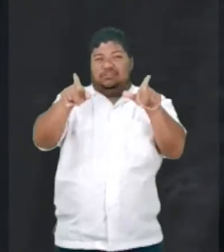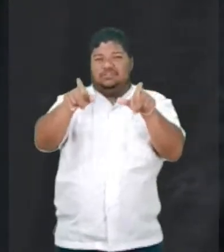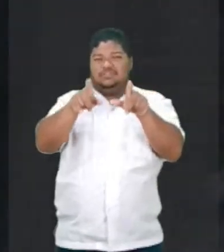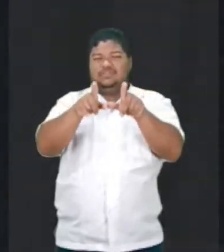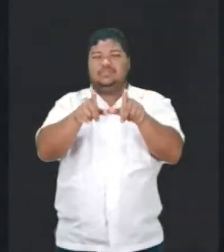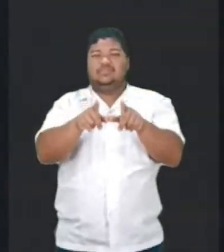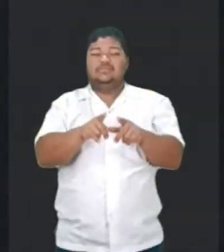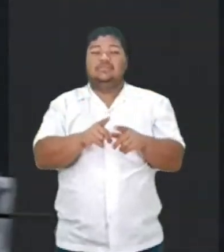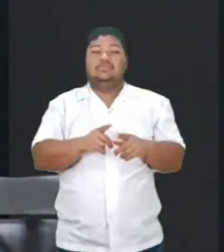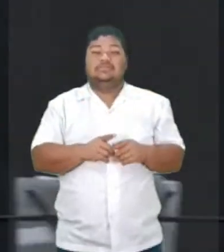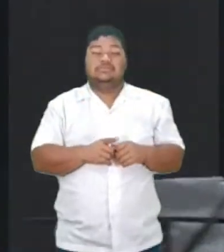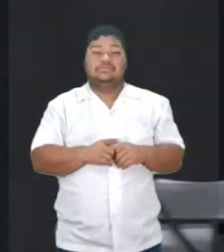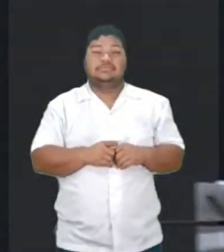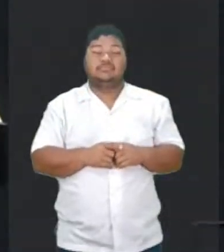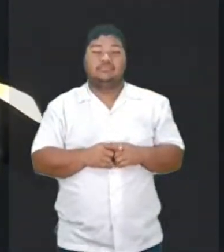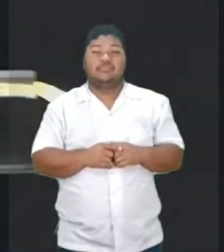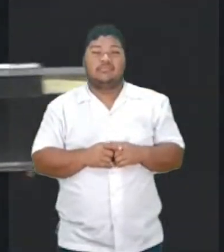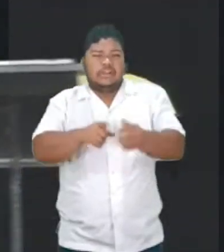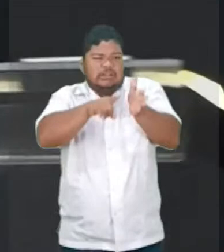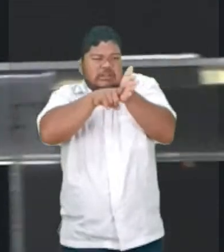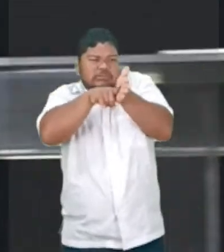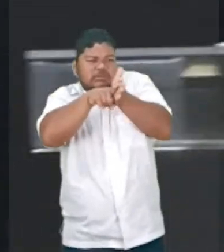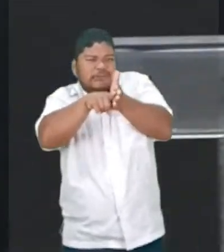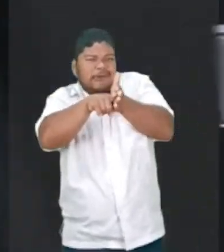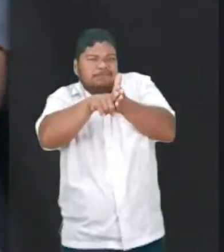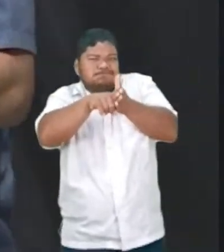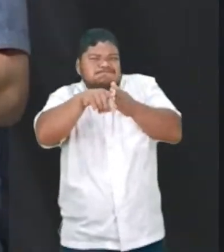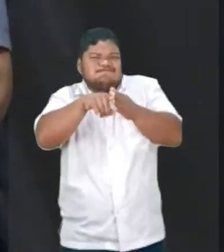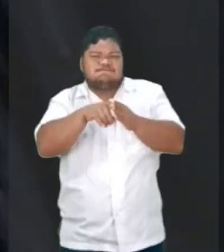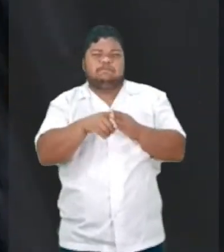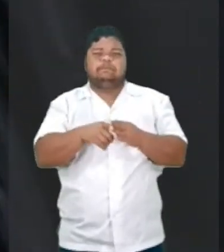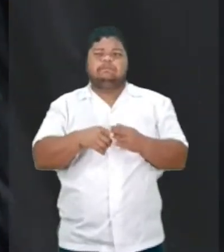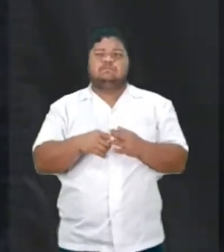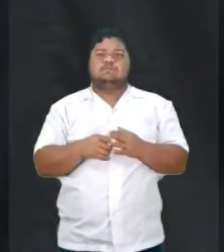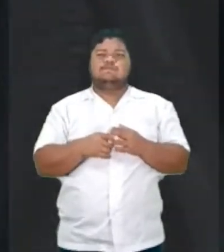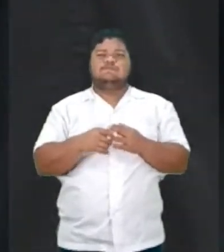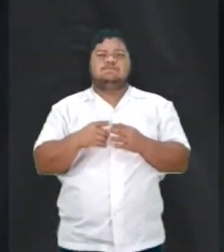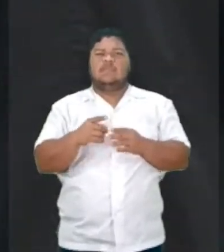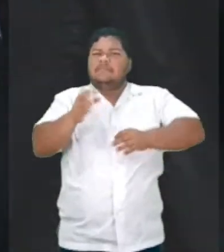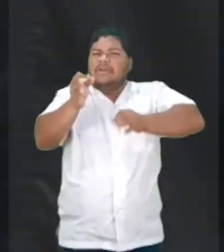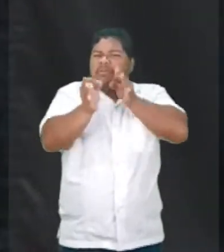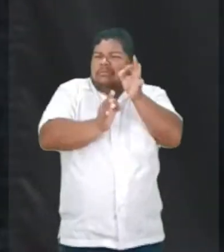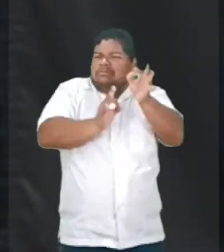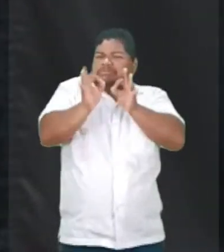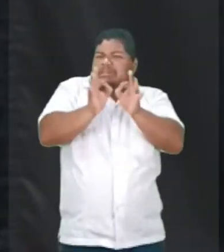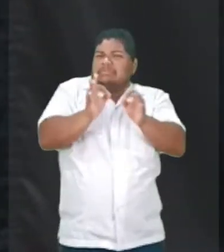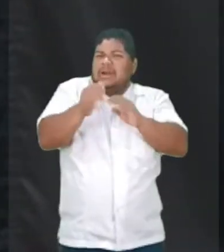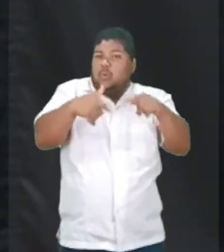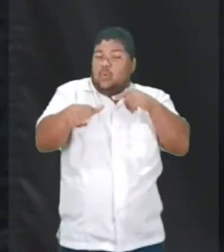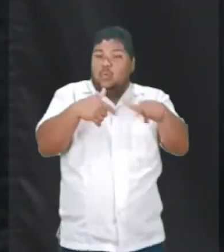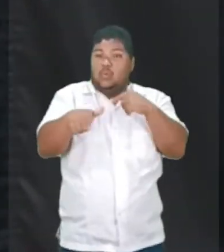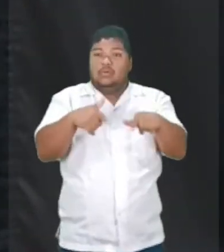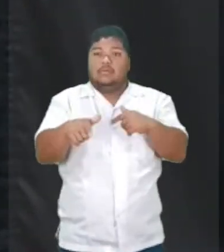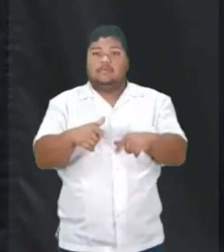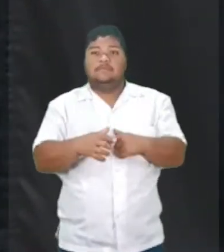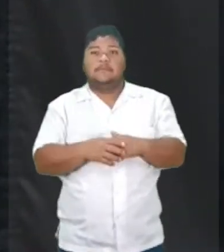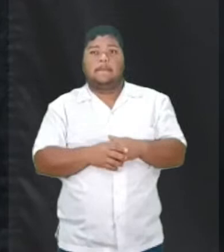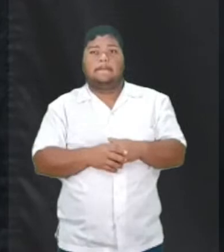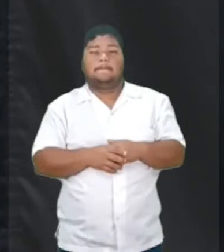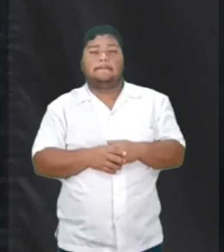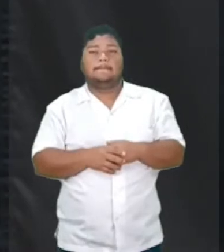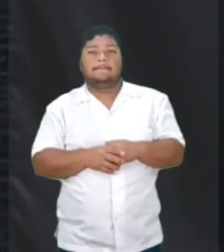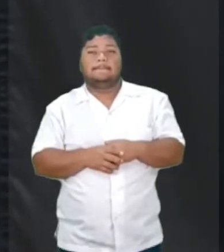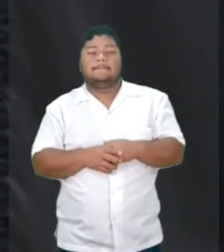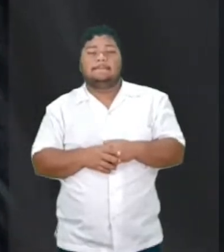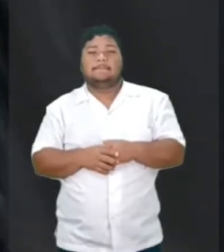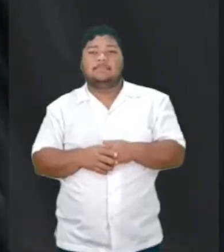E essa pesquisa trabalhou com a mitocôndria. O que é a mitocôndria? A mitocôndria é uma organela dentro